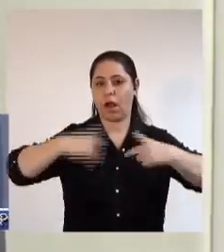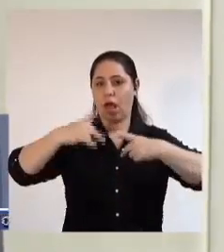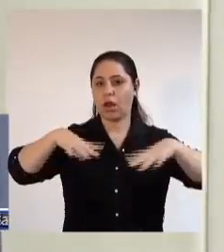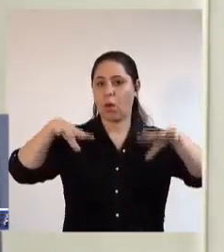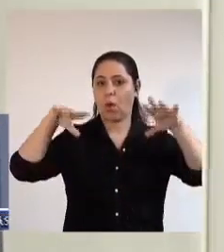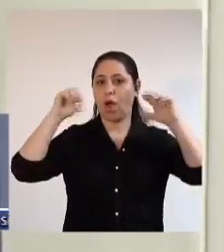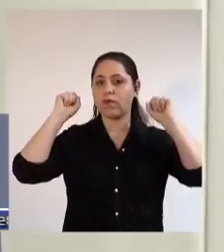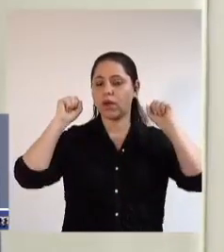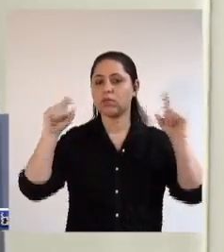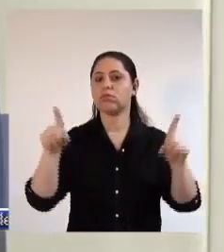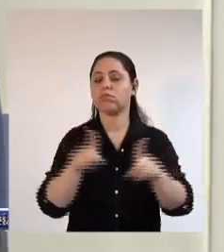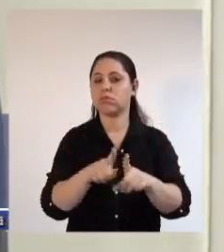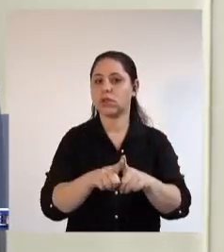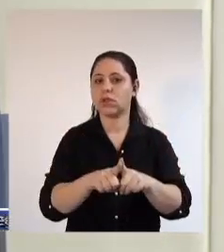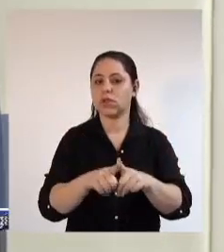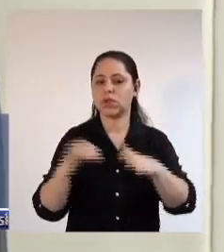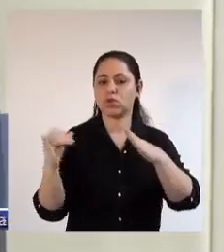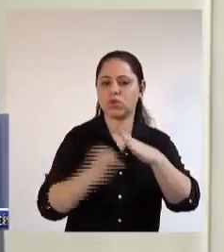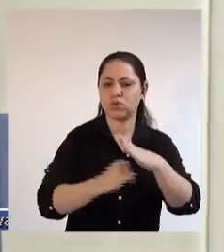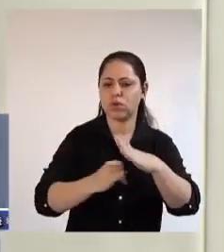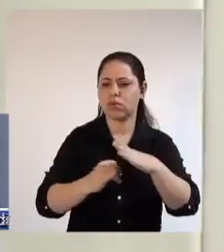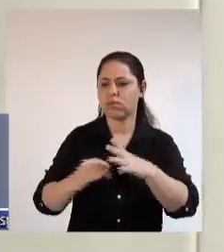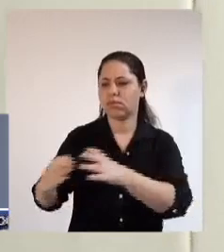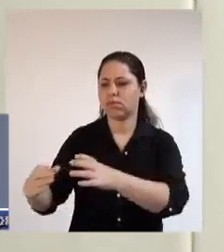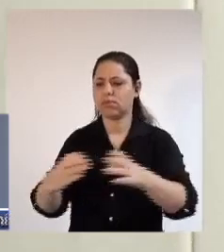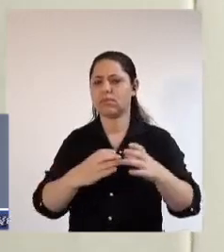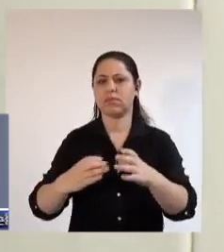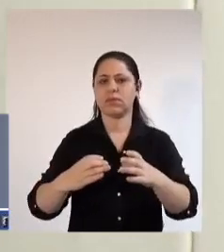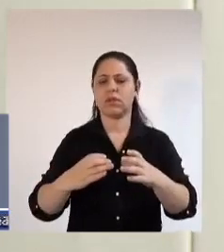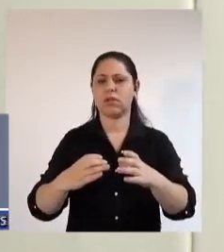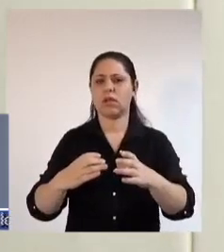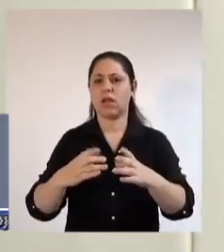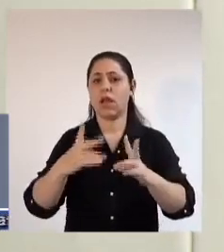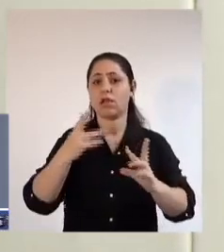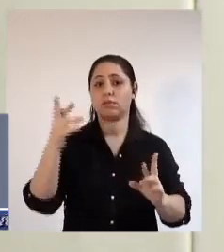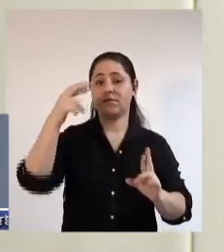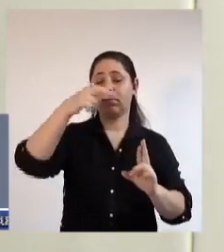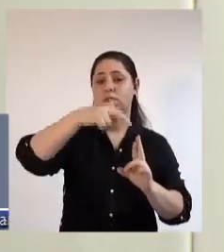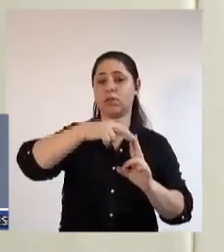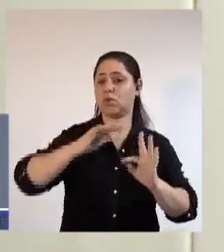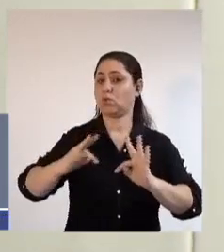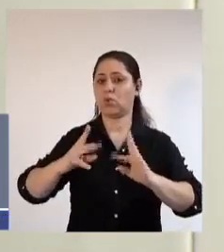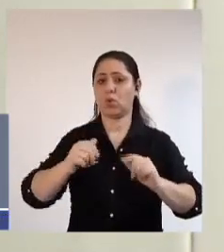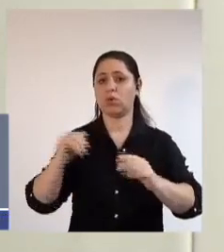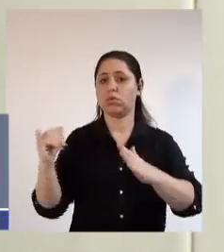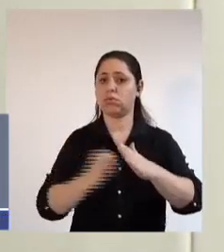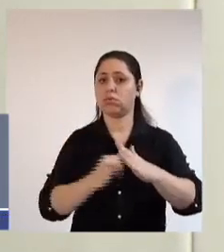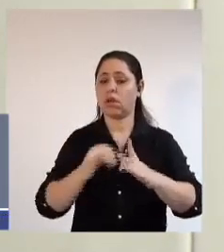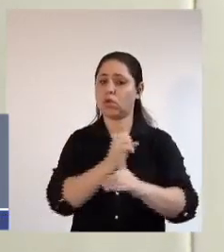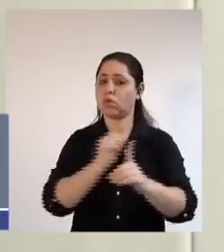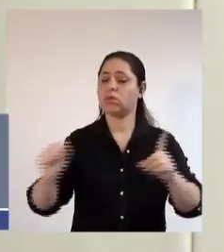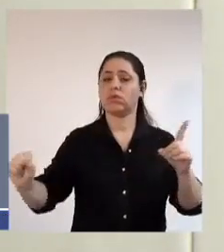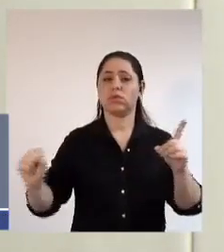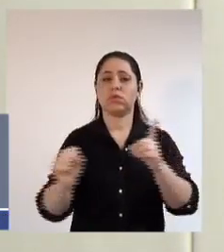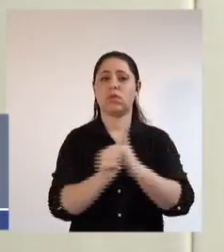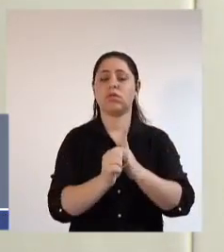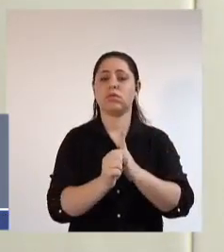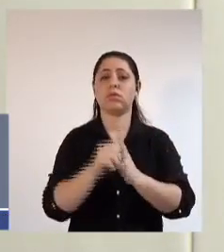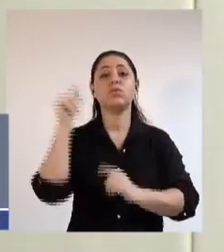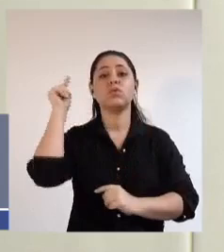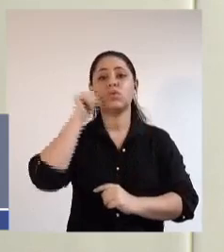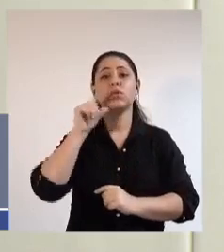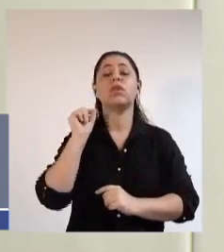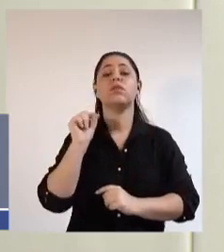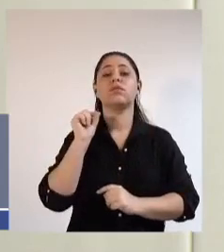com tantas instituições ela representa muito bem todas as todos os entes da sociedade eu acho que com isso a gente consegue